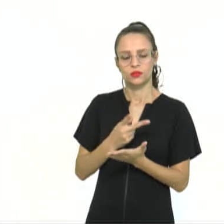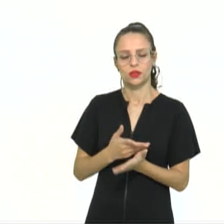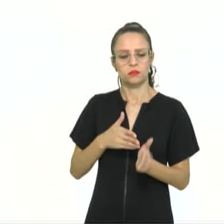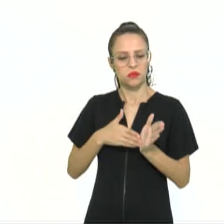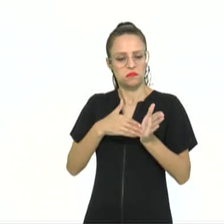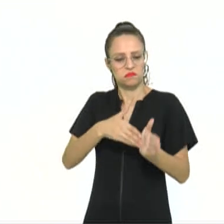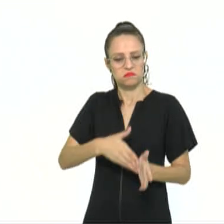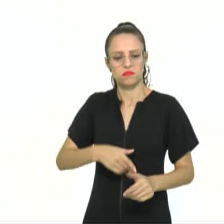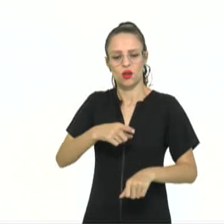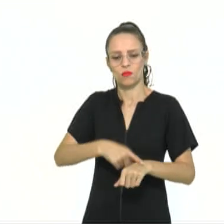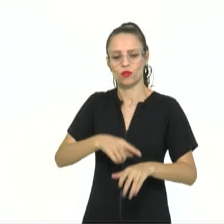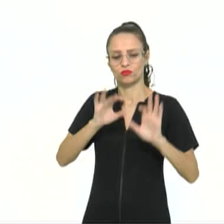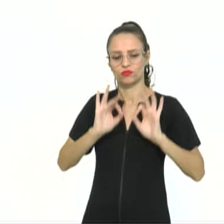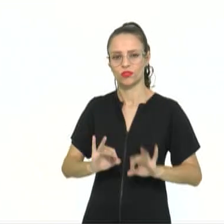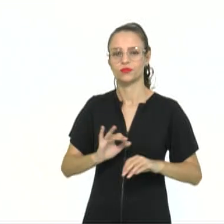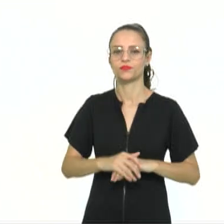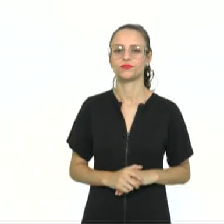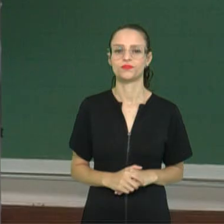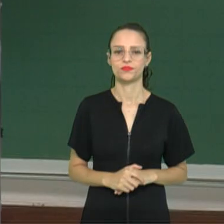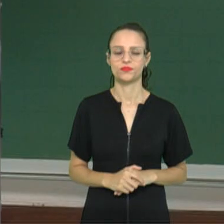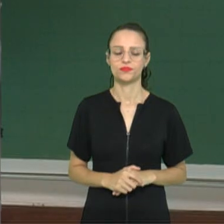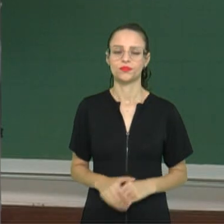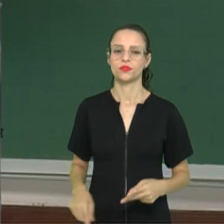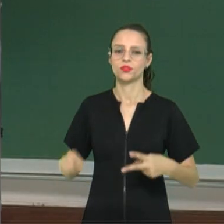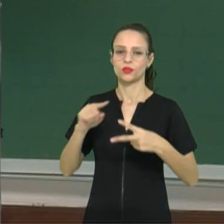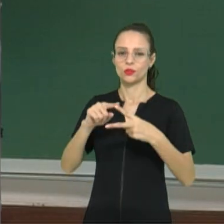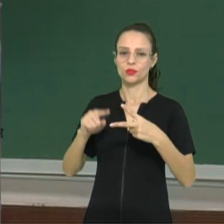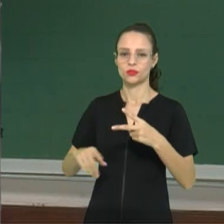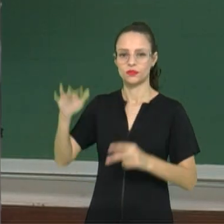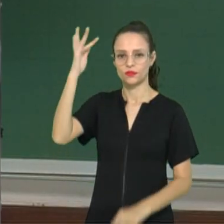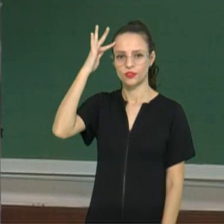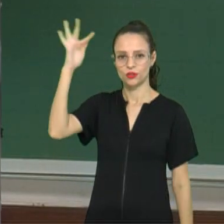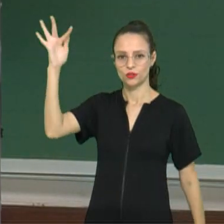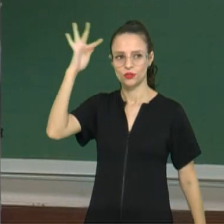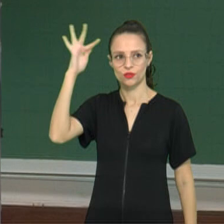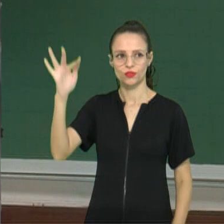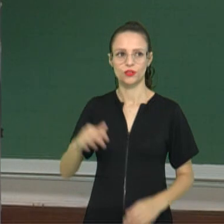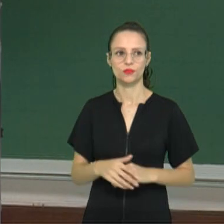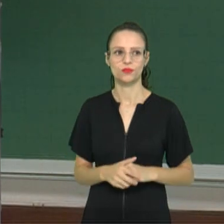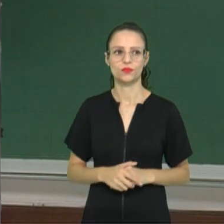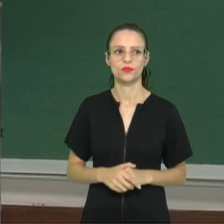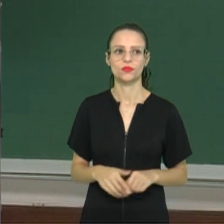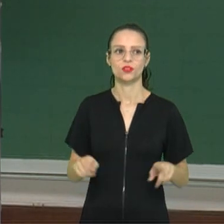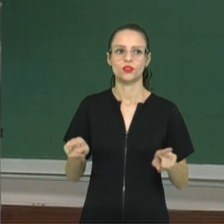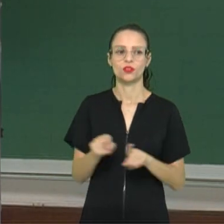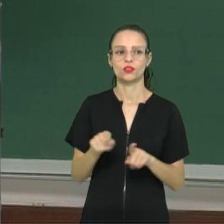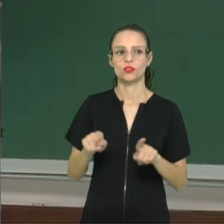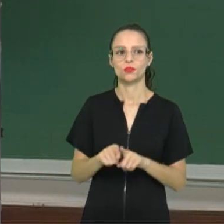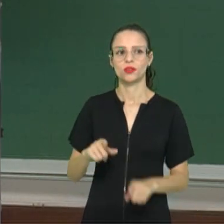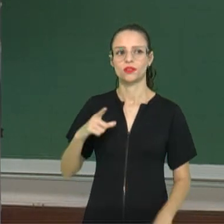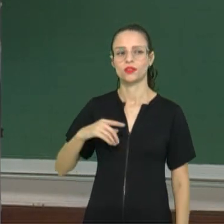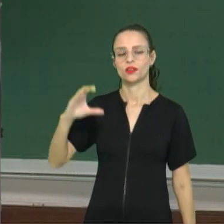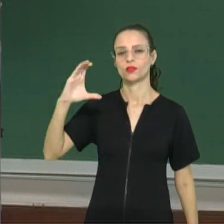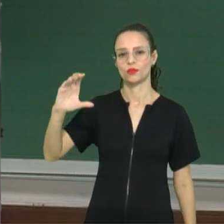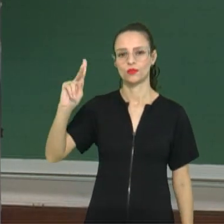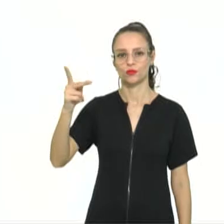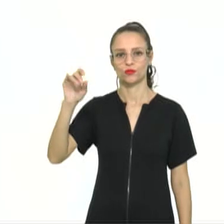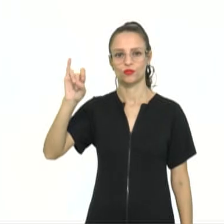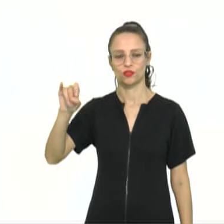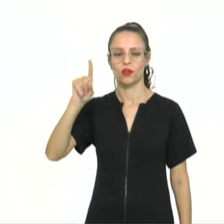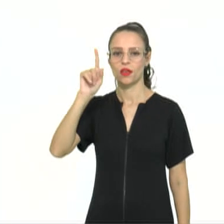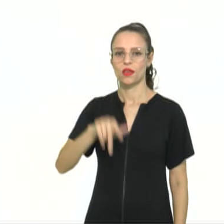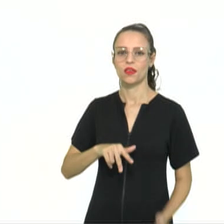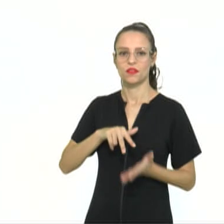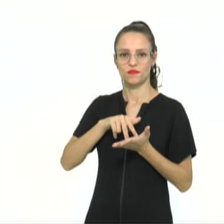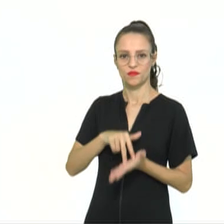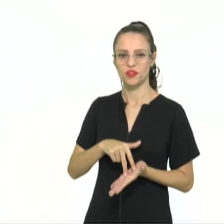e pontual, né? Então são duas manifestações filosóficas do Kung Fu. Continuando, temos também a parte do Shi, que é firme